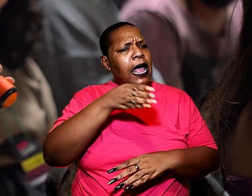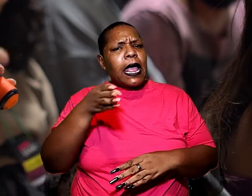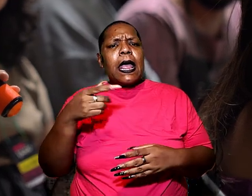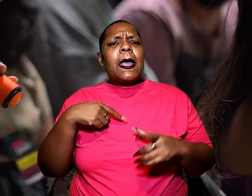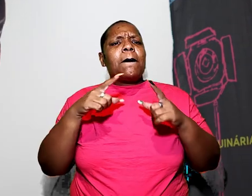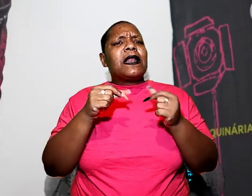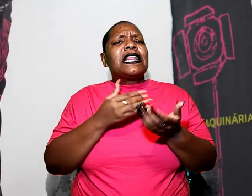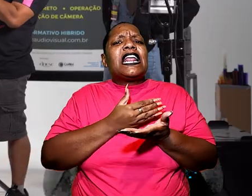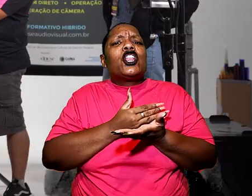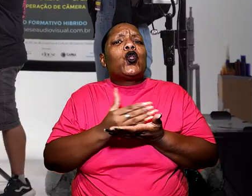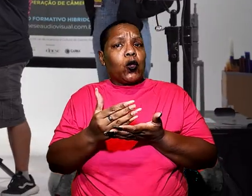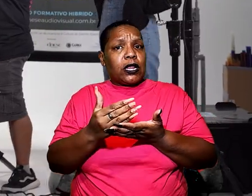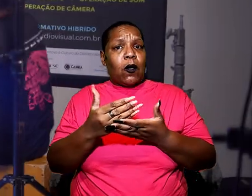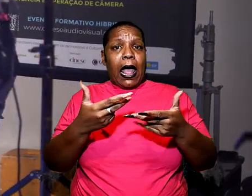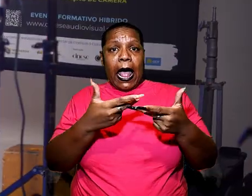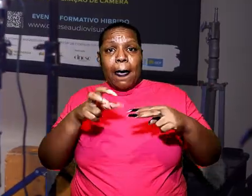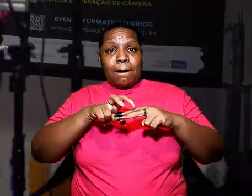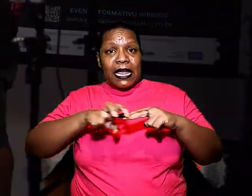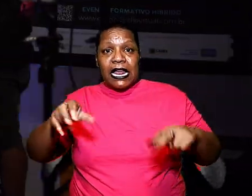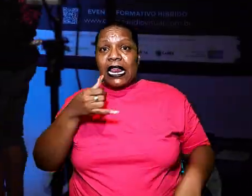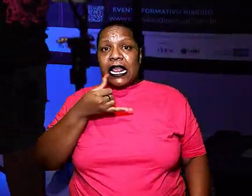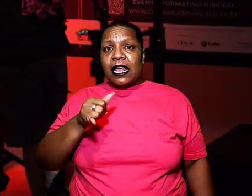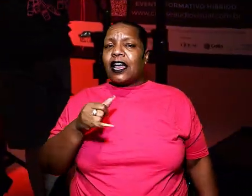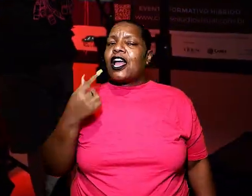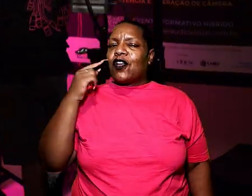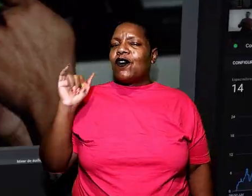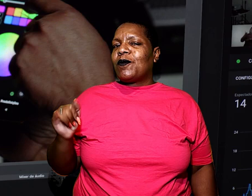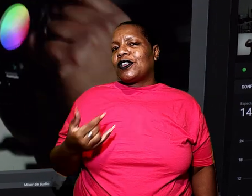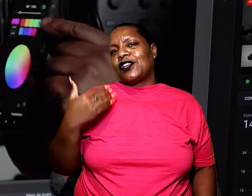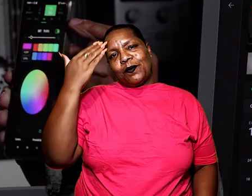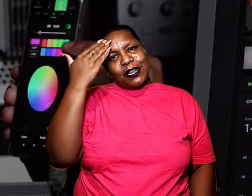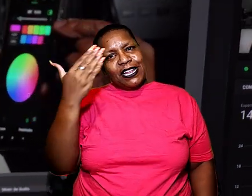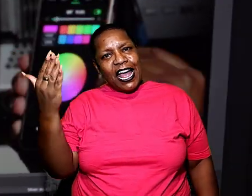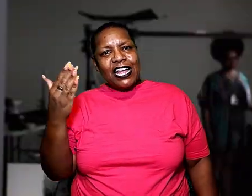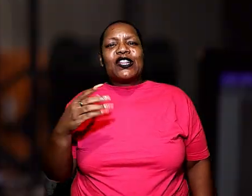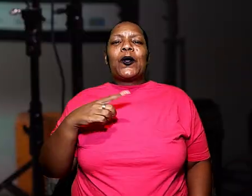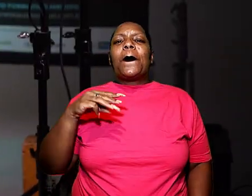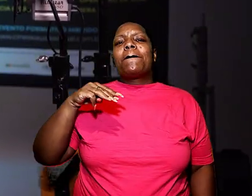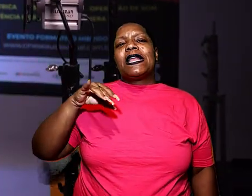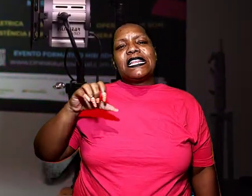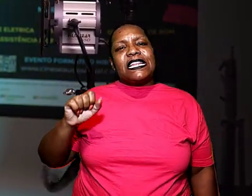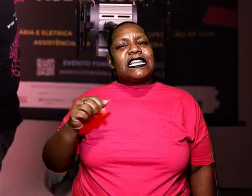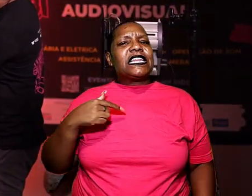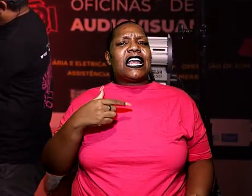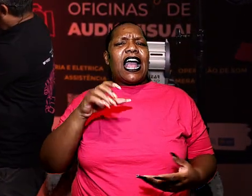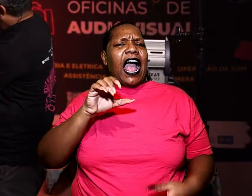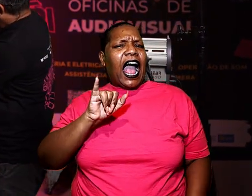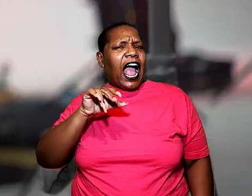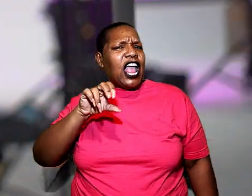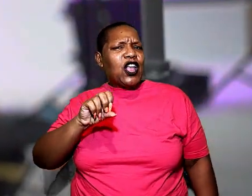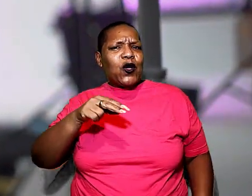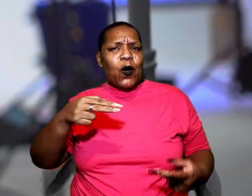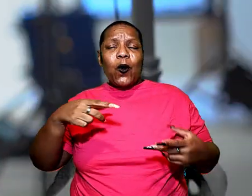Brasília uma introdução à maquinaria elétrica, então teve essa oportunidade, então obrigada galera da Cinese, obrigada Messias, Icon, enfim,